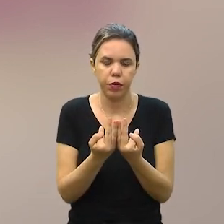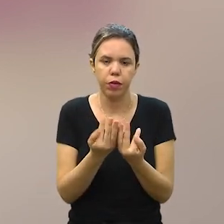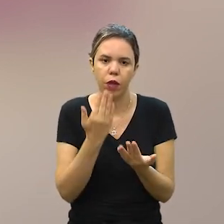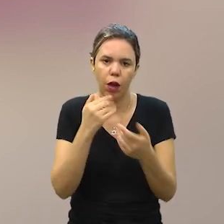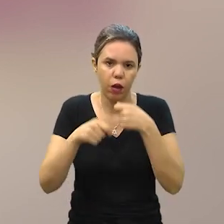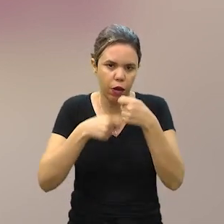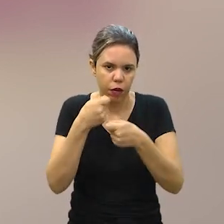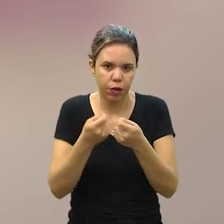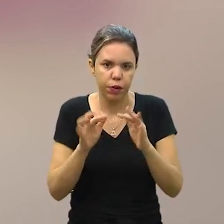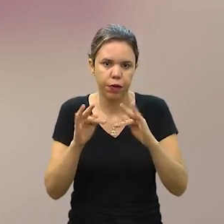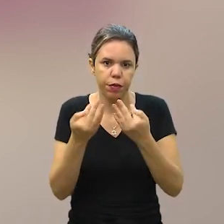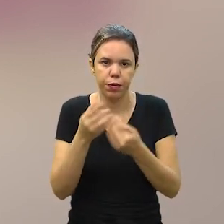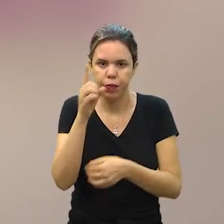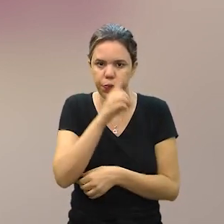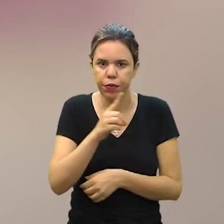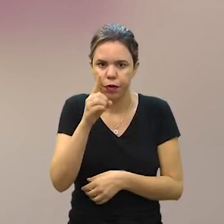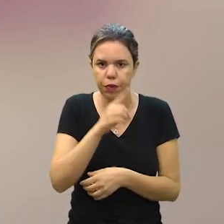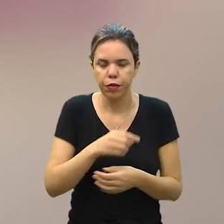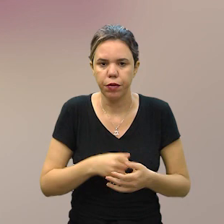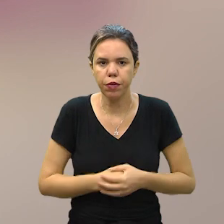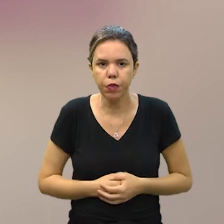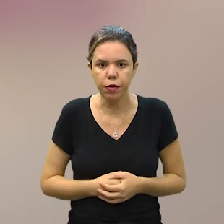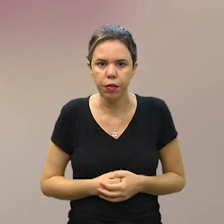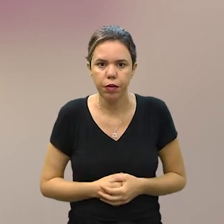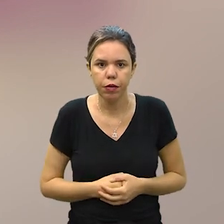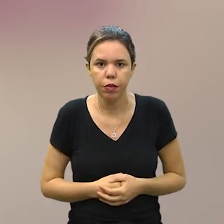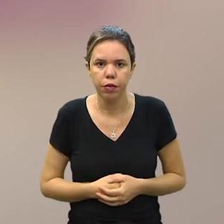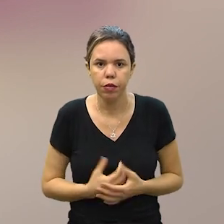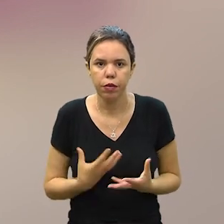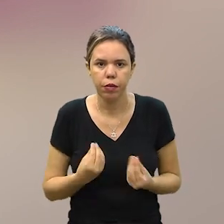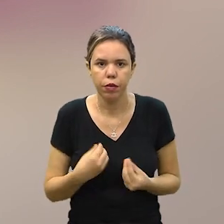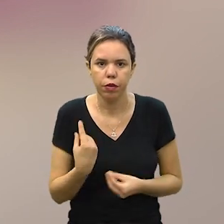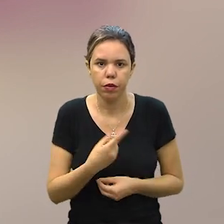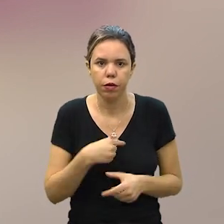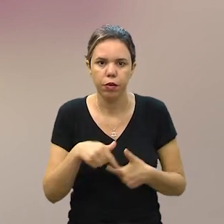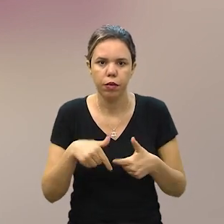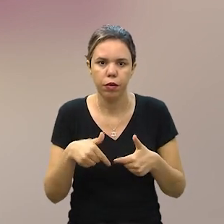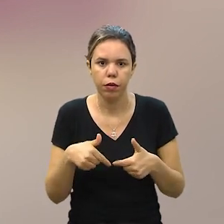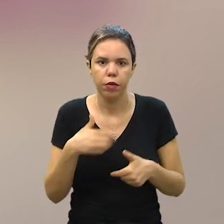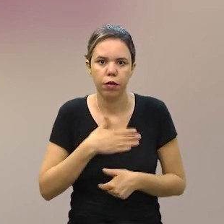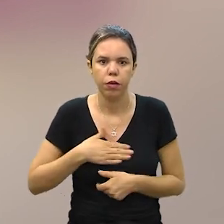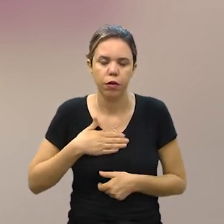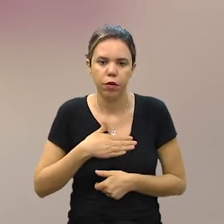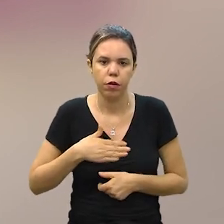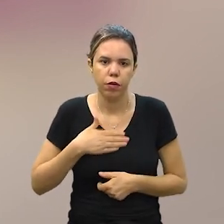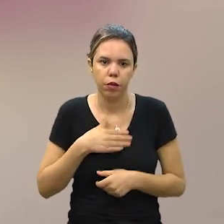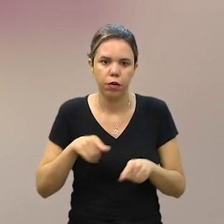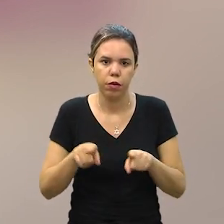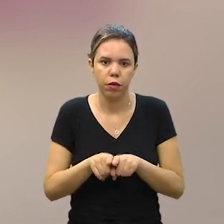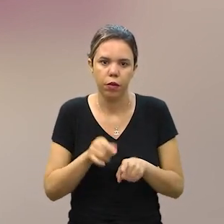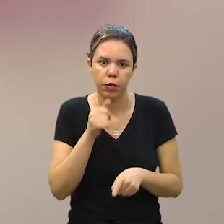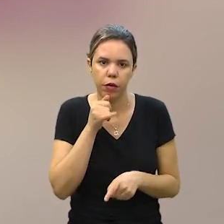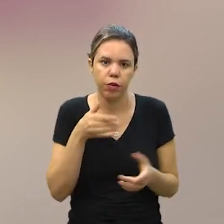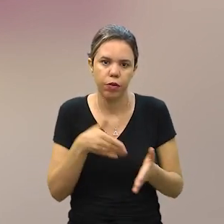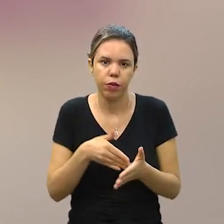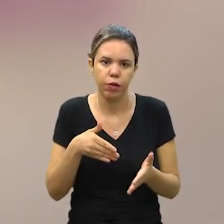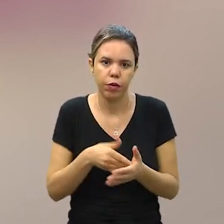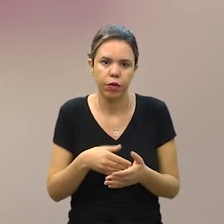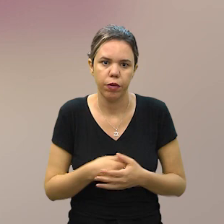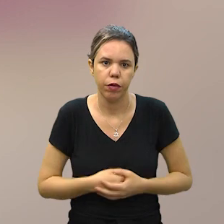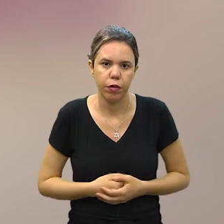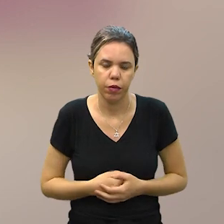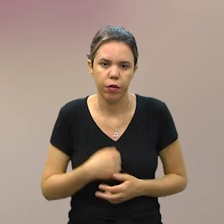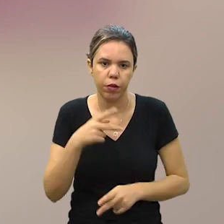familiares, o almoço em família no domingo, né? Então, assim, muitas das nossas atividades prazerosas também, elas ficaram